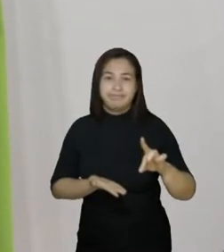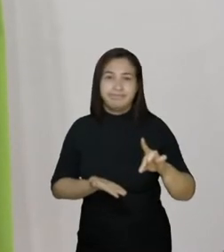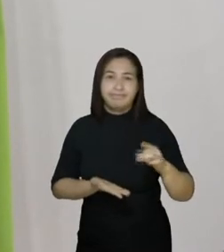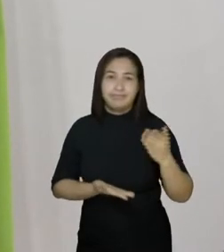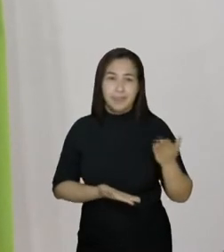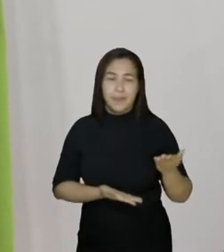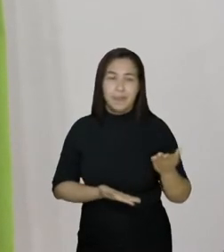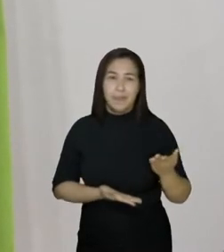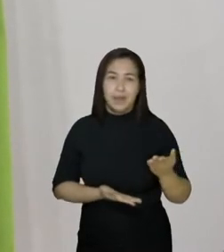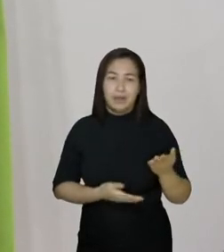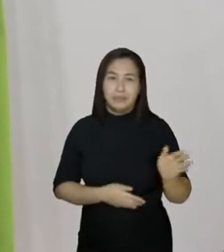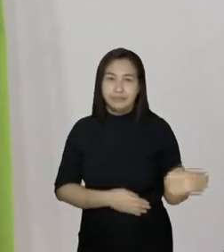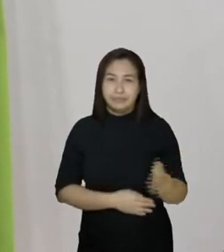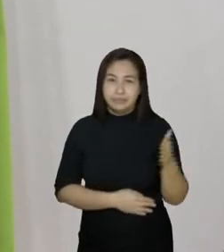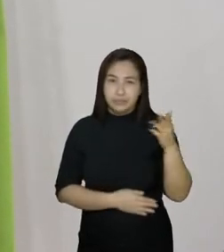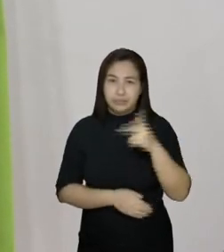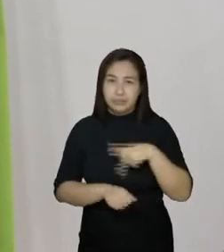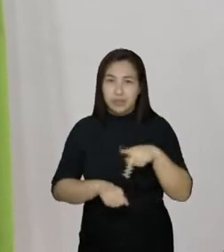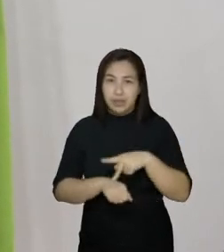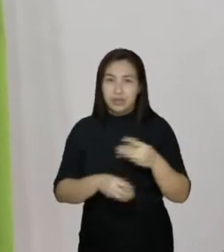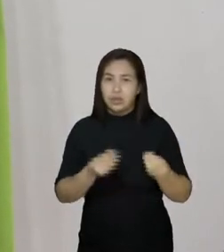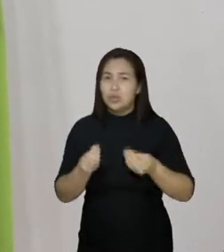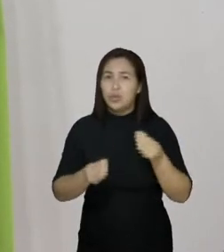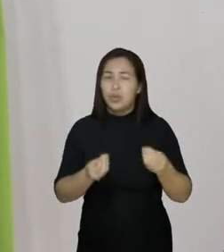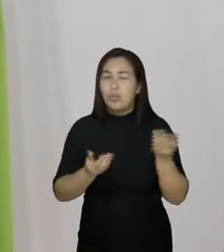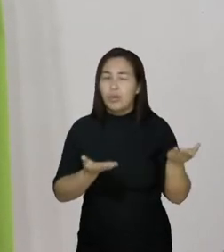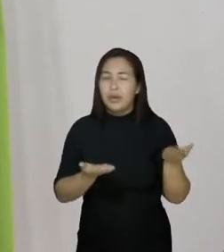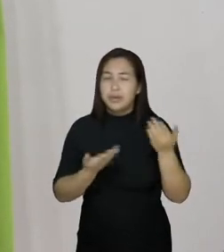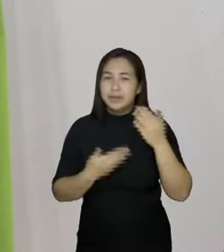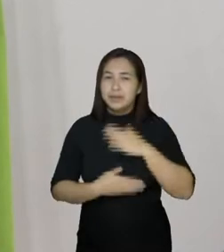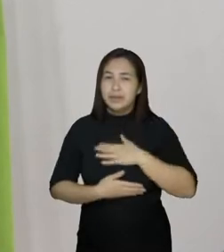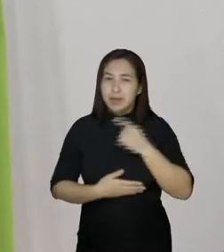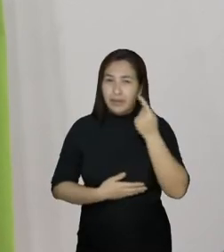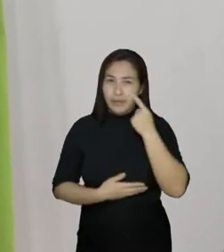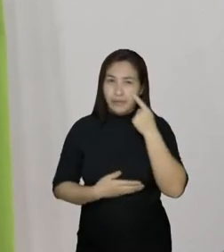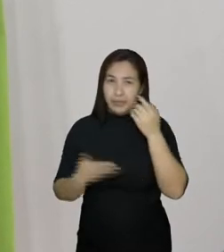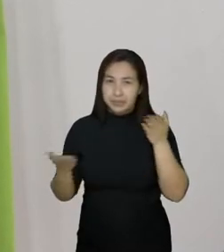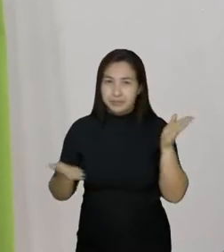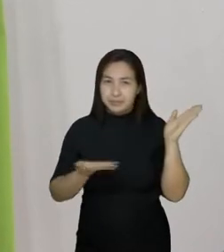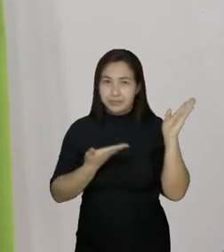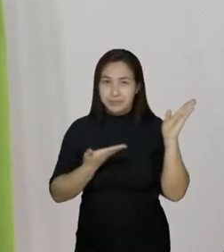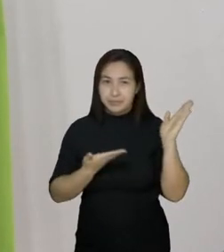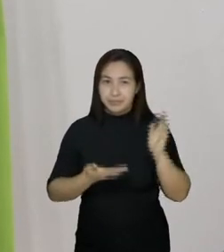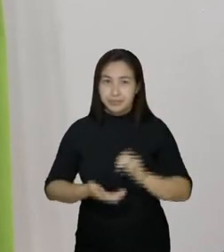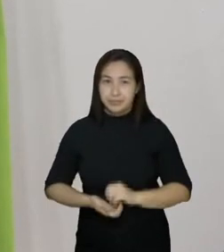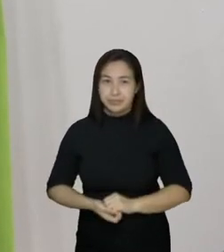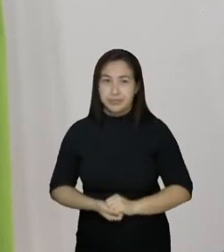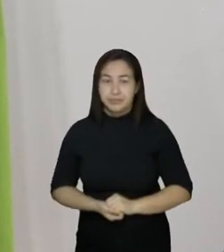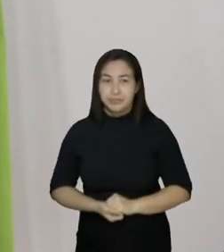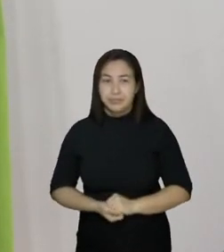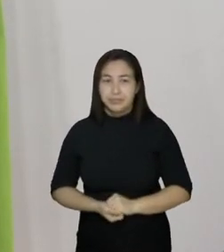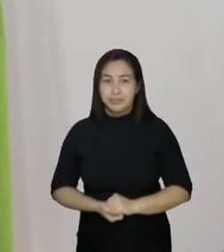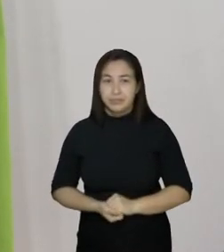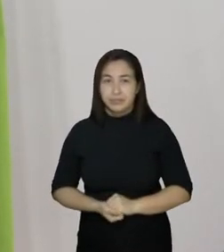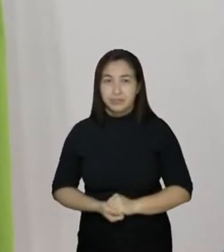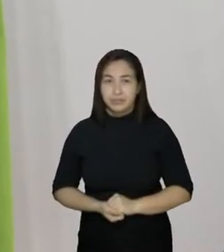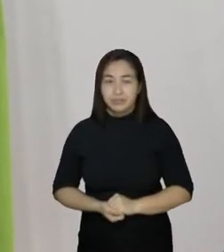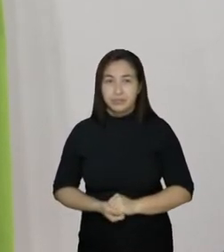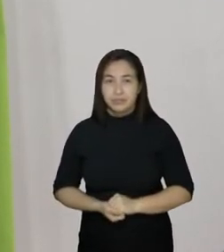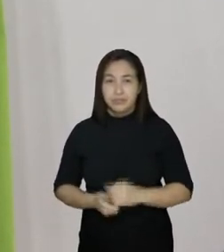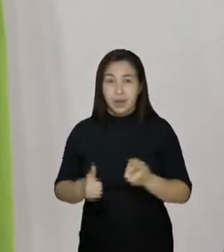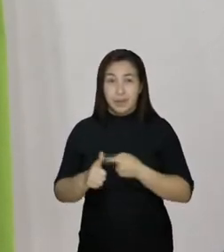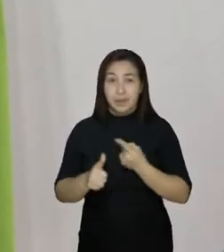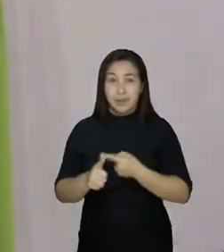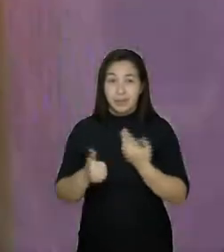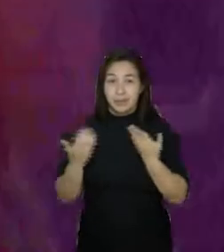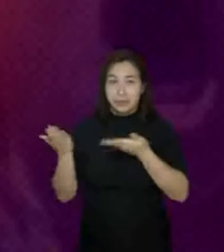pátria? Quem são eles? Como se comportam? Eu gostaria que a assessoria colocasse aí na tela para nós a primeira imagem. Essa imagem que